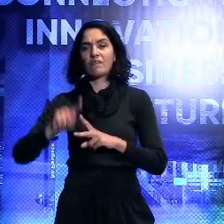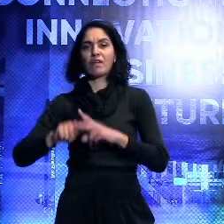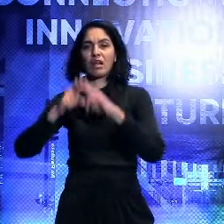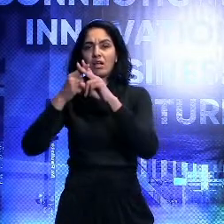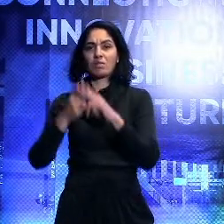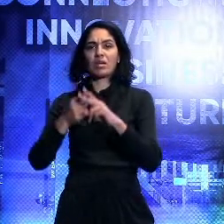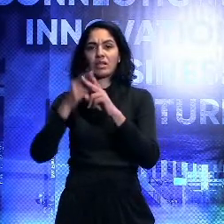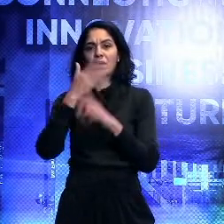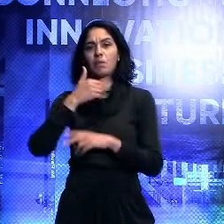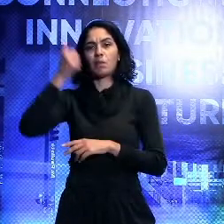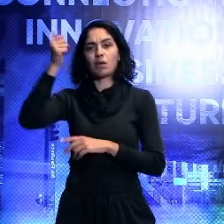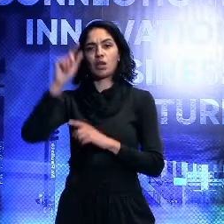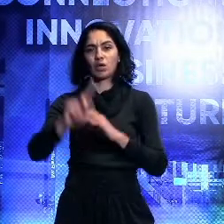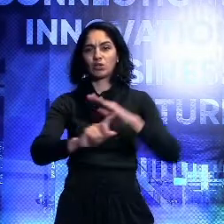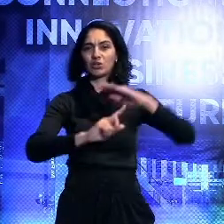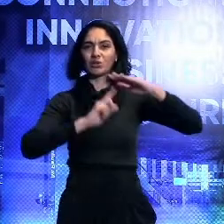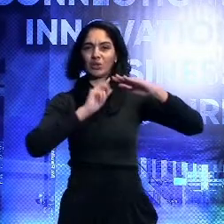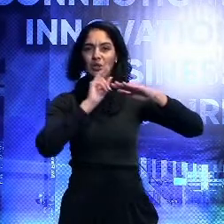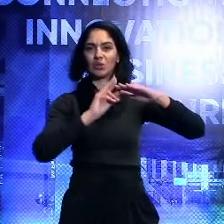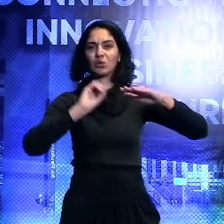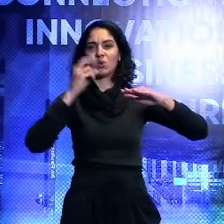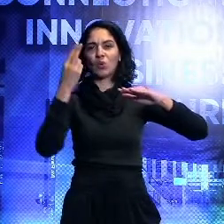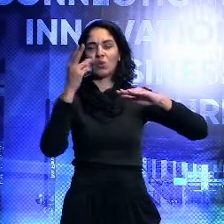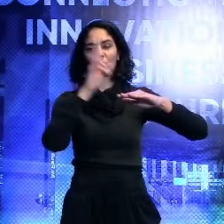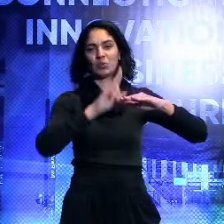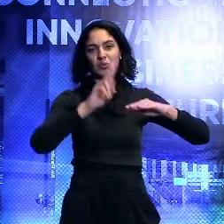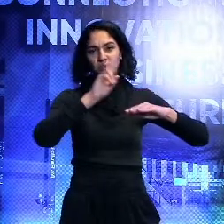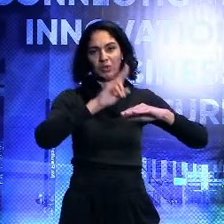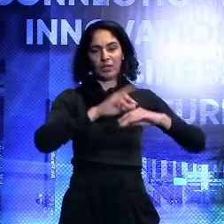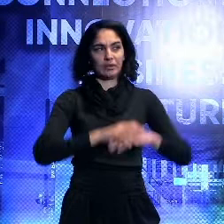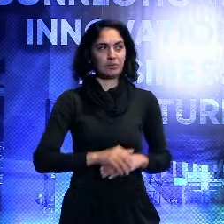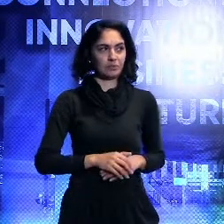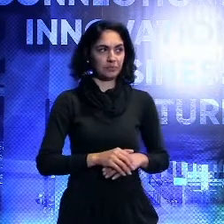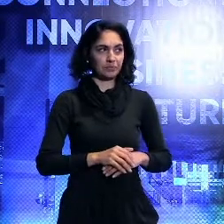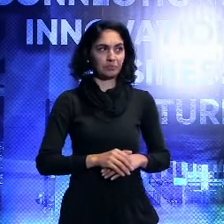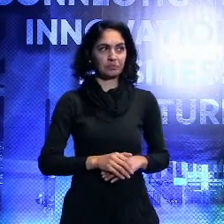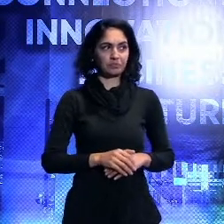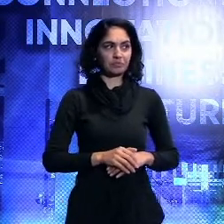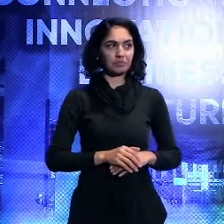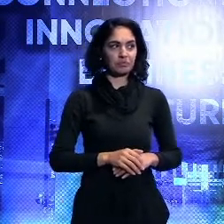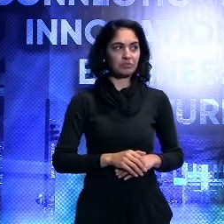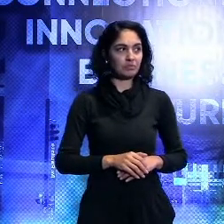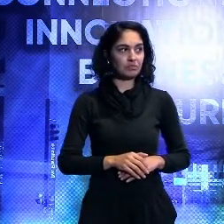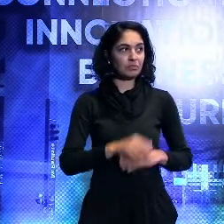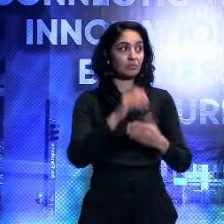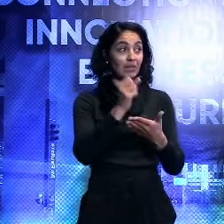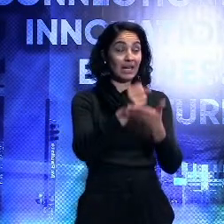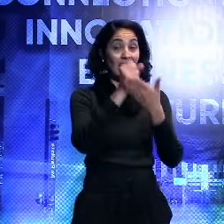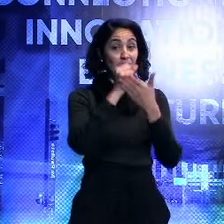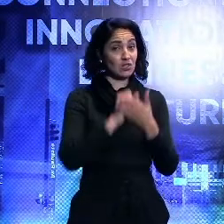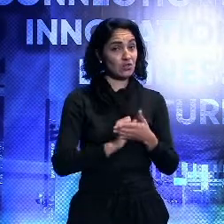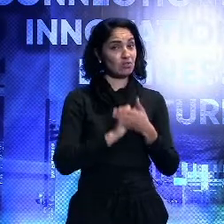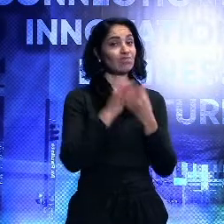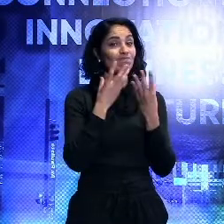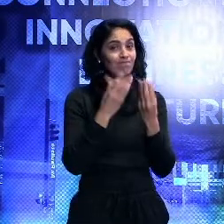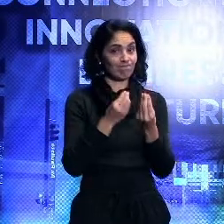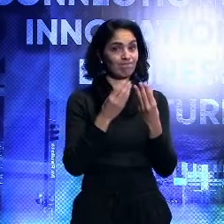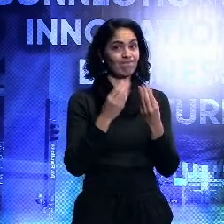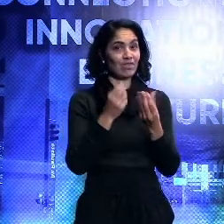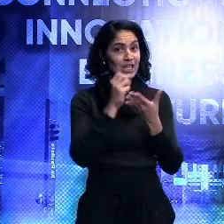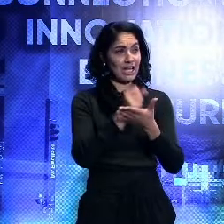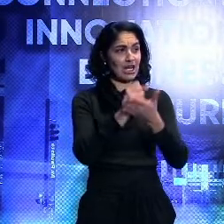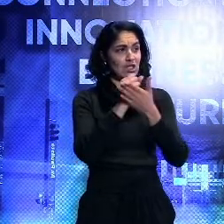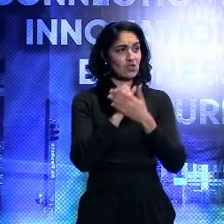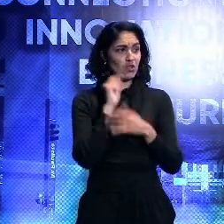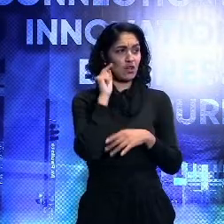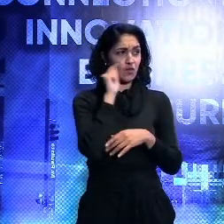seu cliente ou o seu usuário. E isso ajuda bastante. Ajuda você